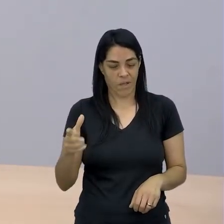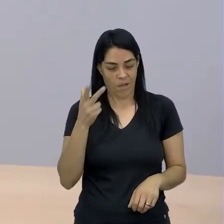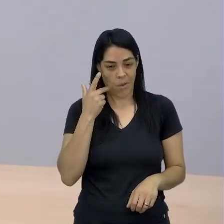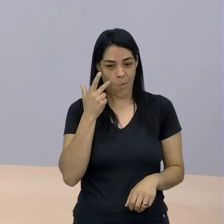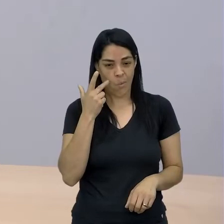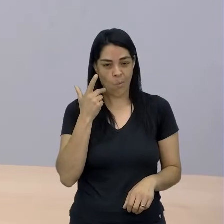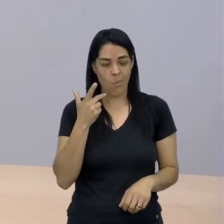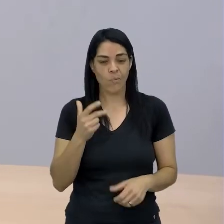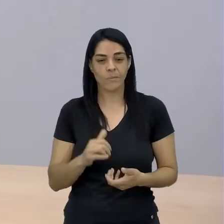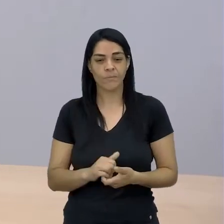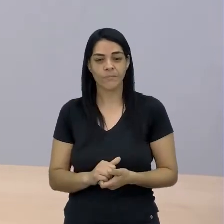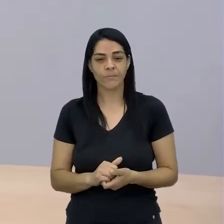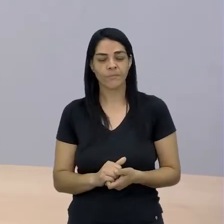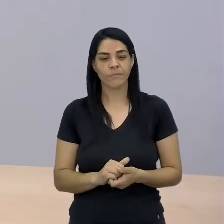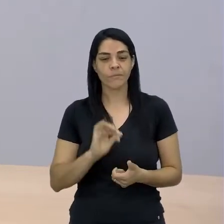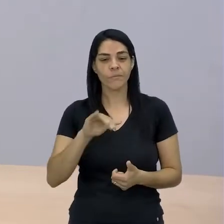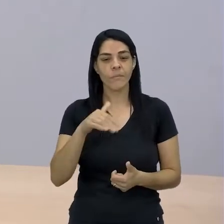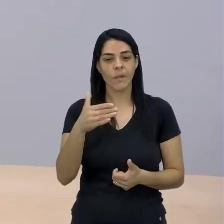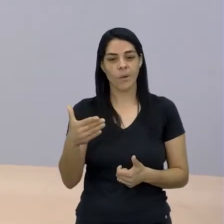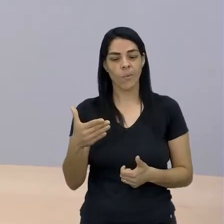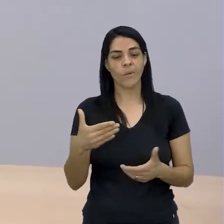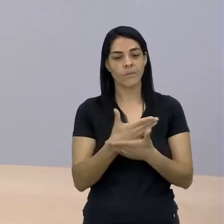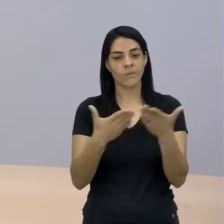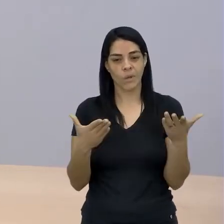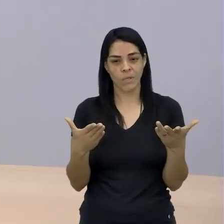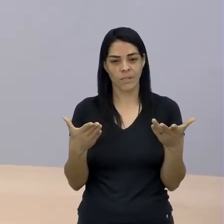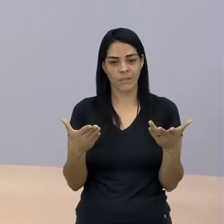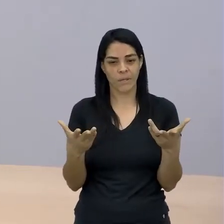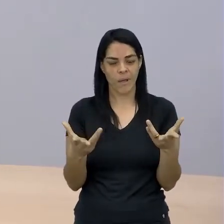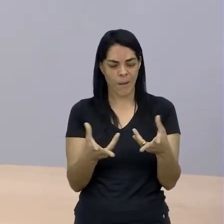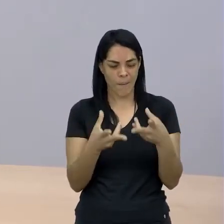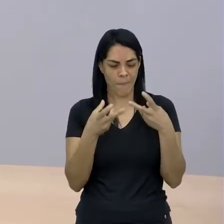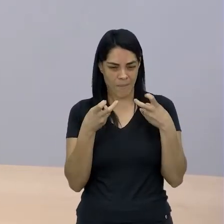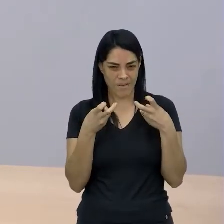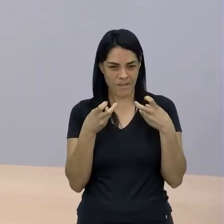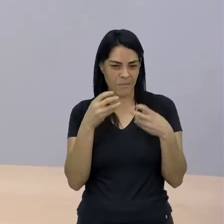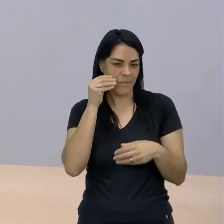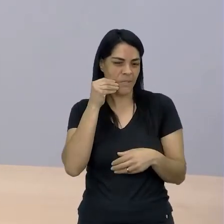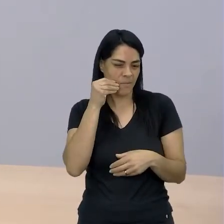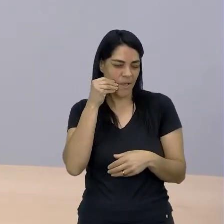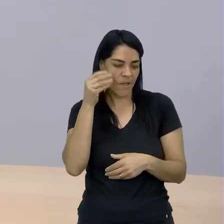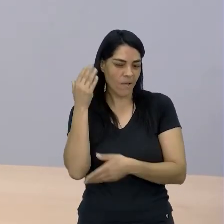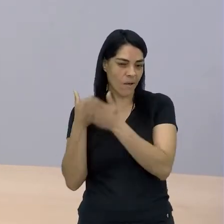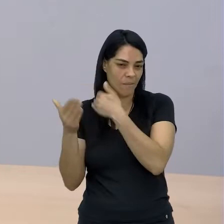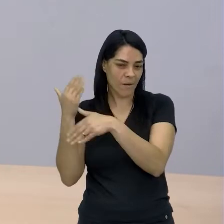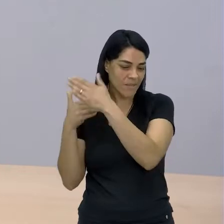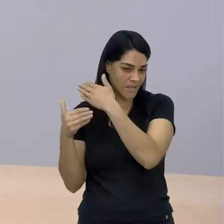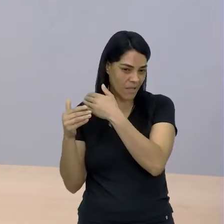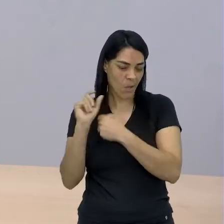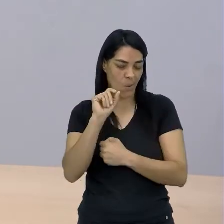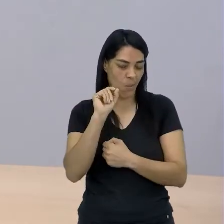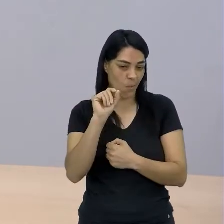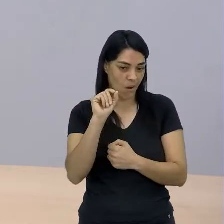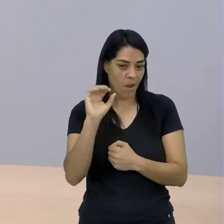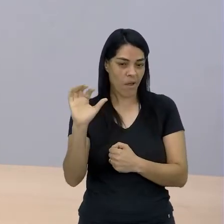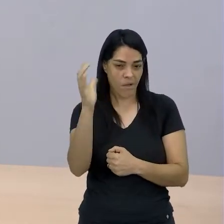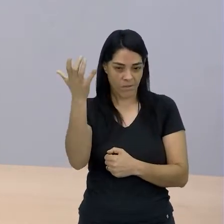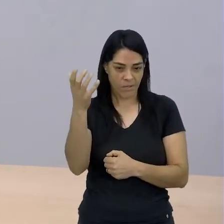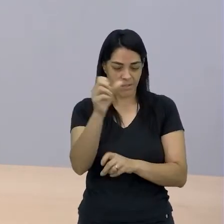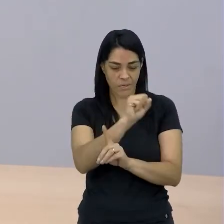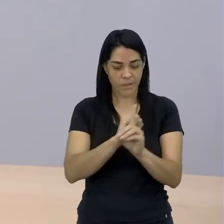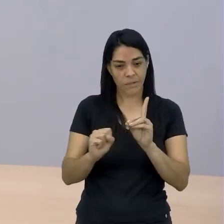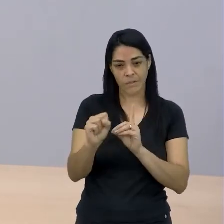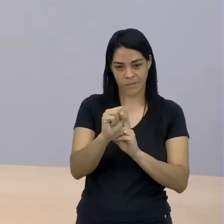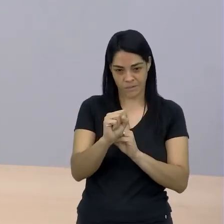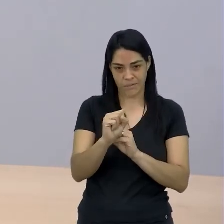comum que, quando a gente olha essas experiências passadas, boa parte dessas sociedades